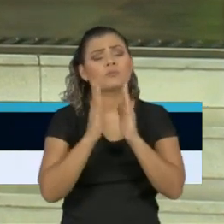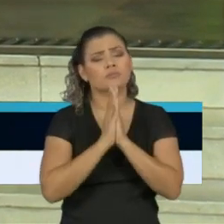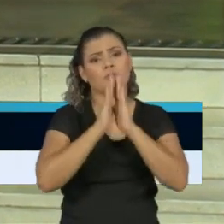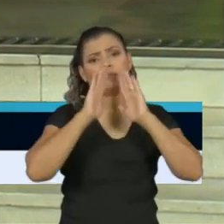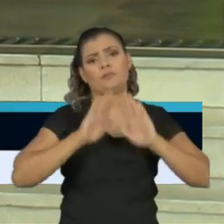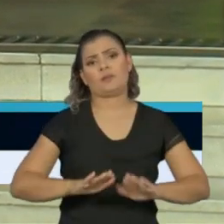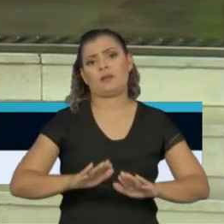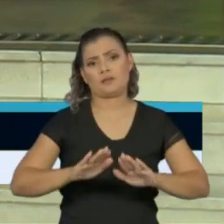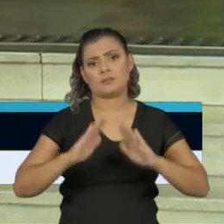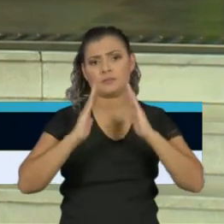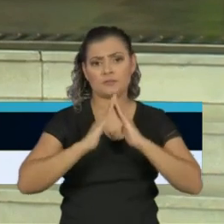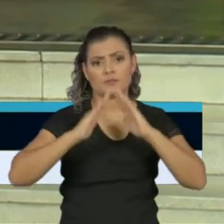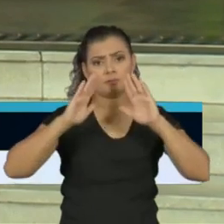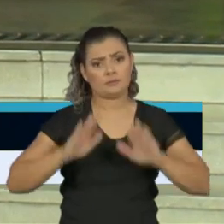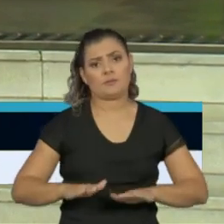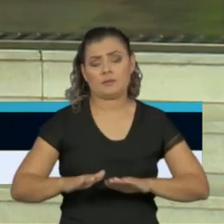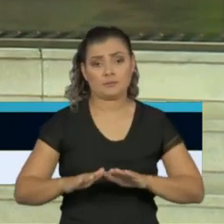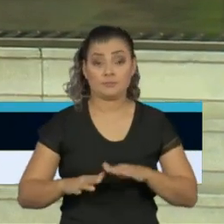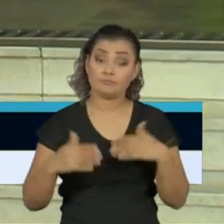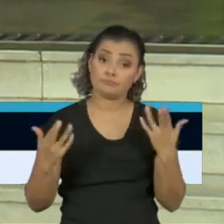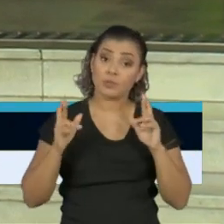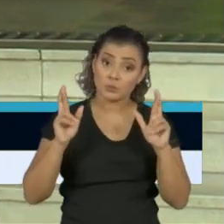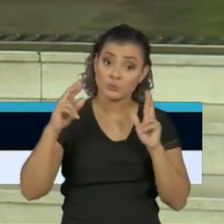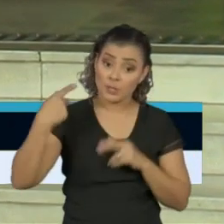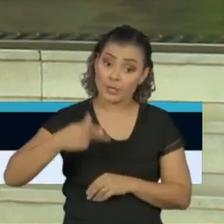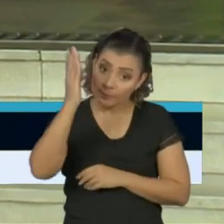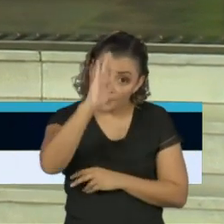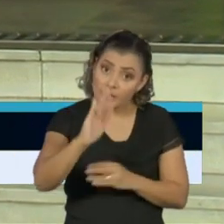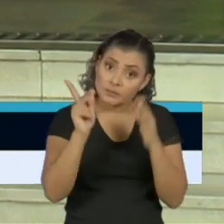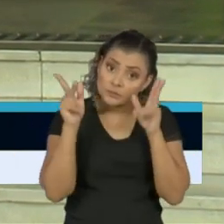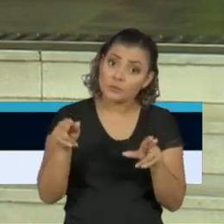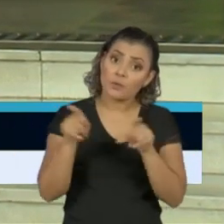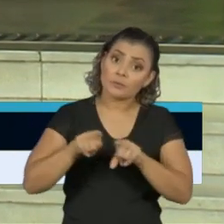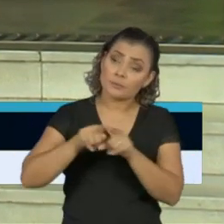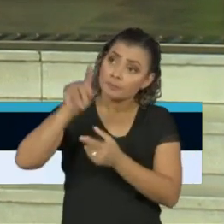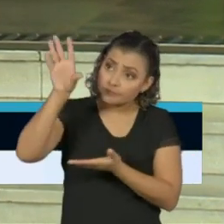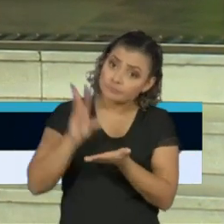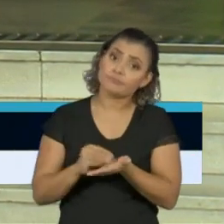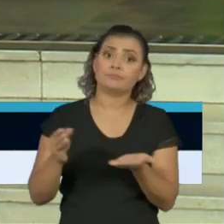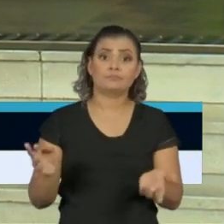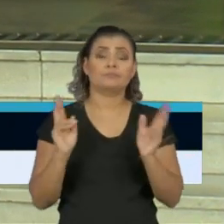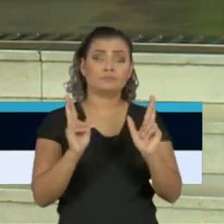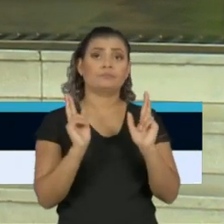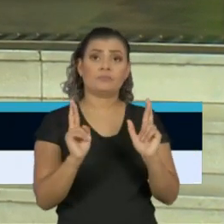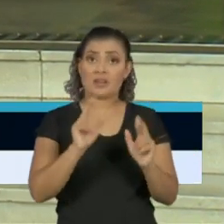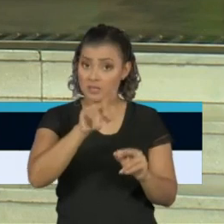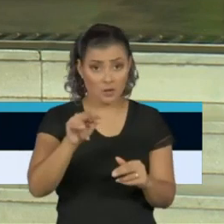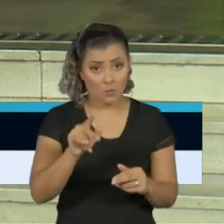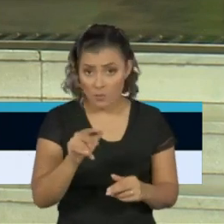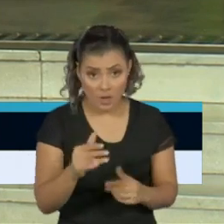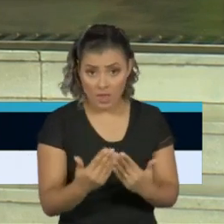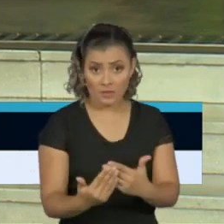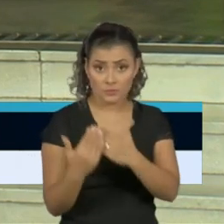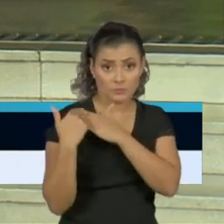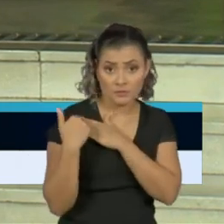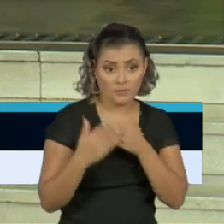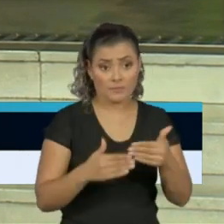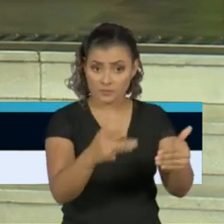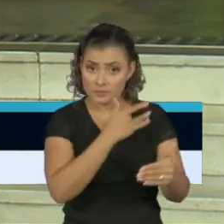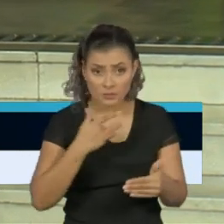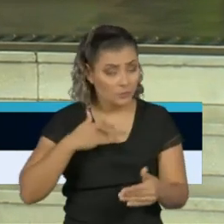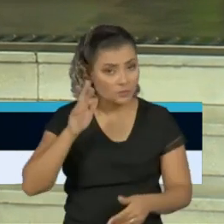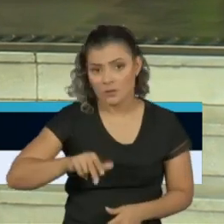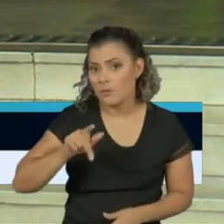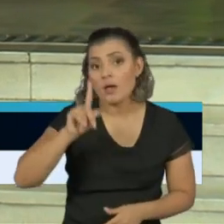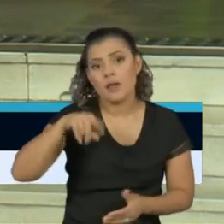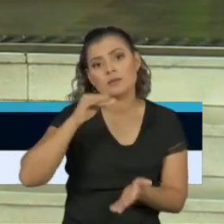que fiquem em casa. Eu espero que o governo brasileiro, e esta comunicação não é de responsabilidade do Ministério da Saúde, é